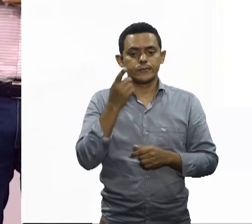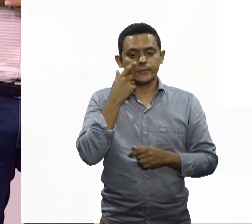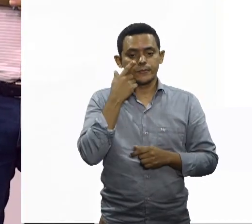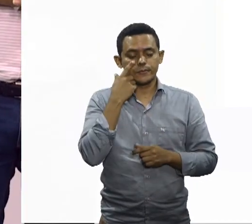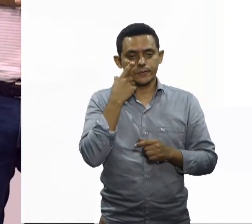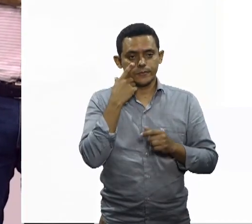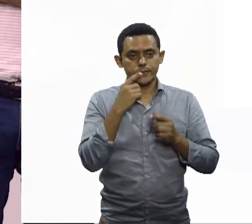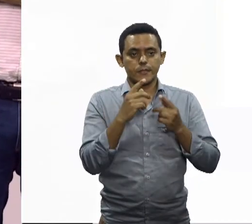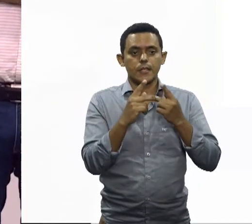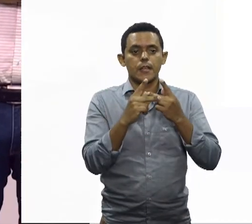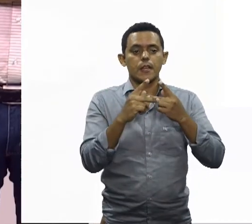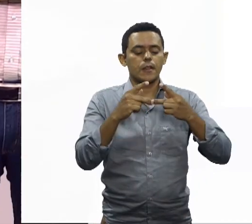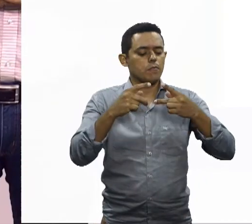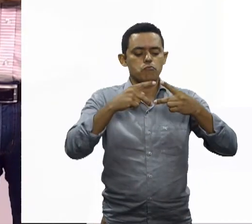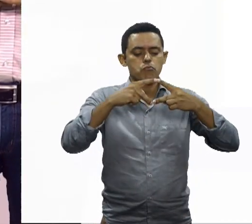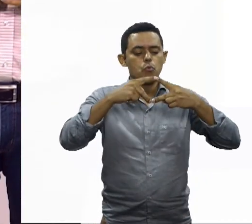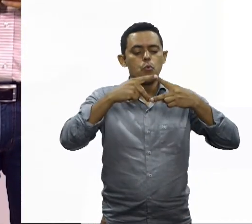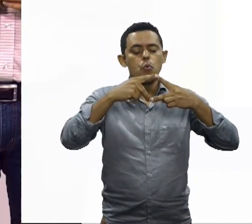ali